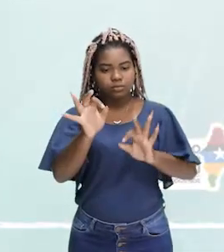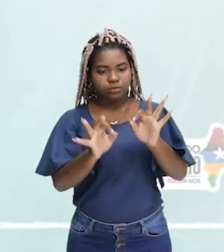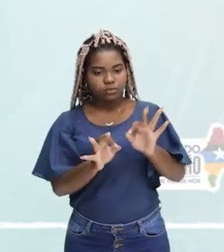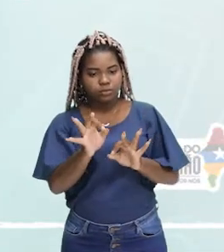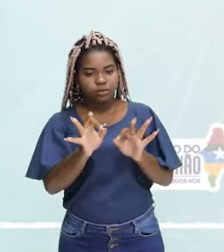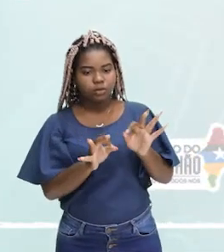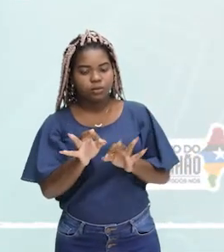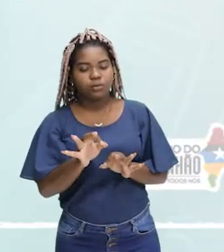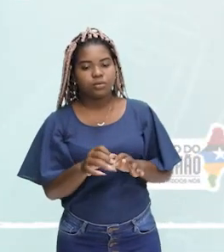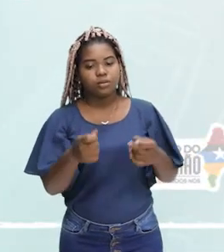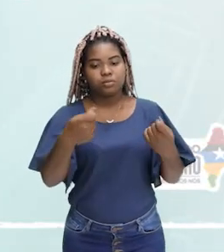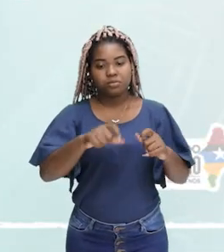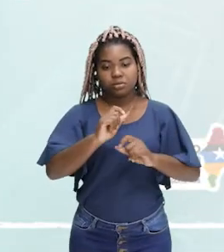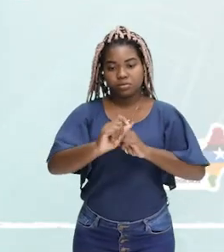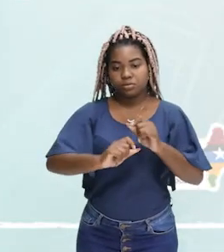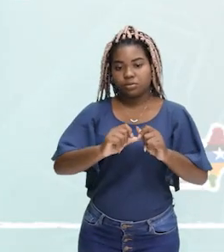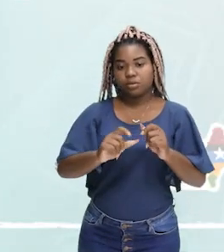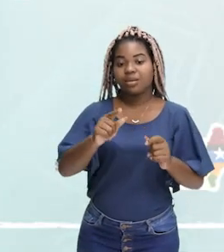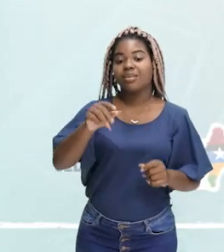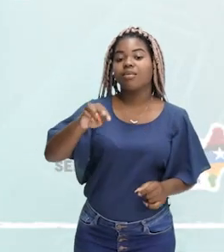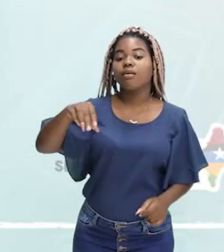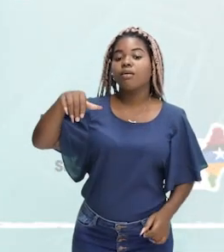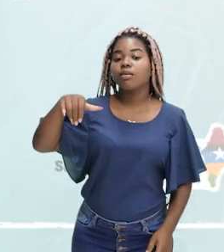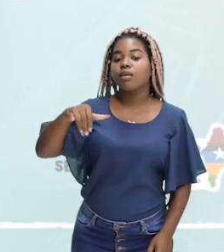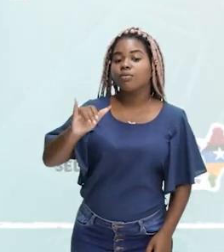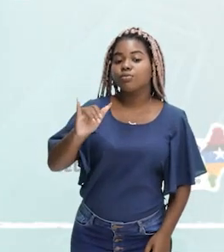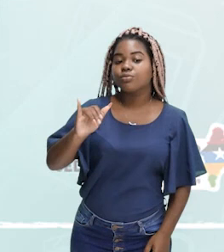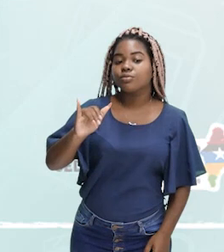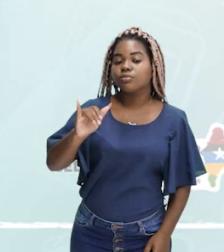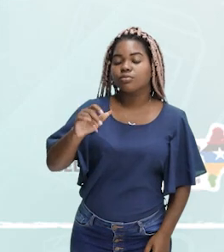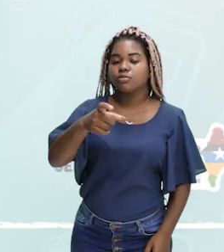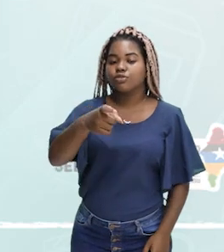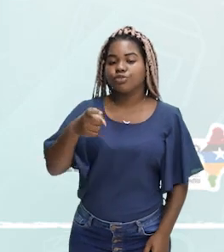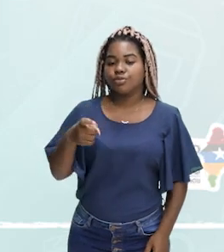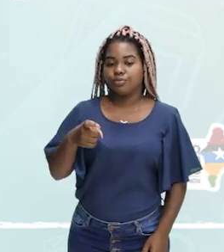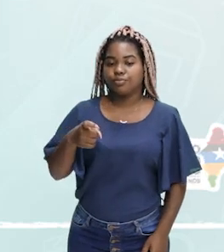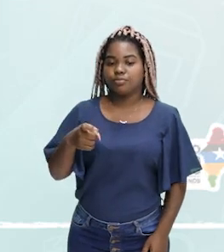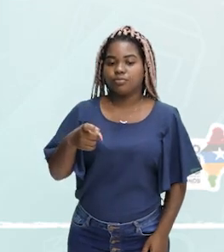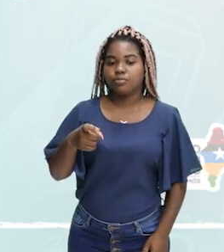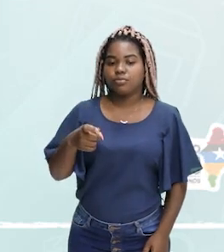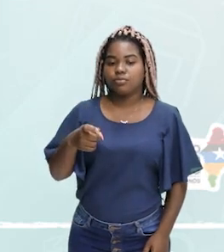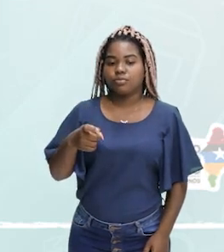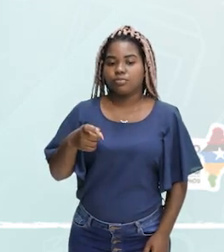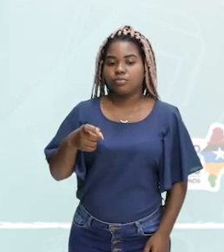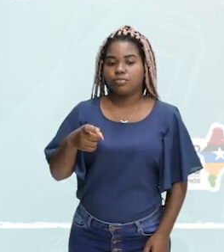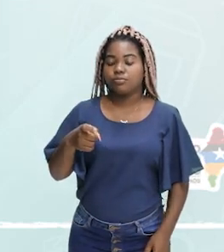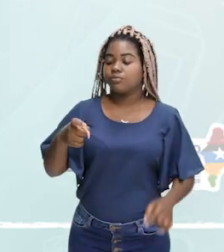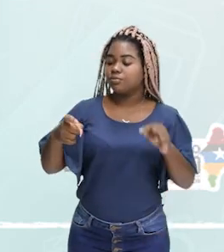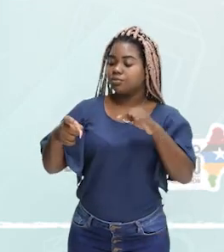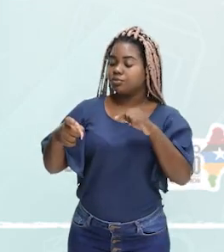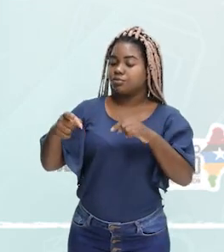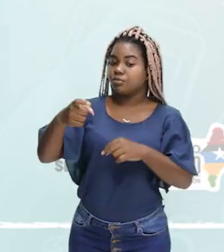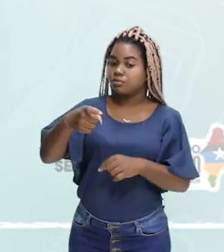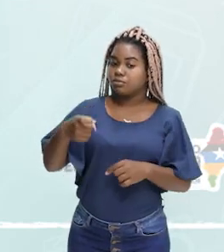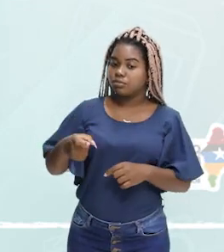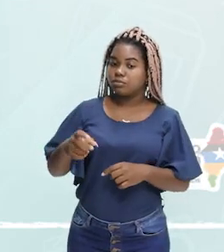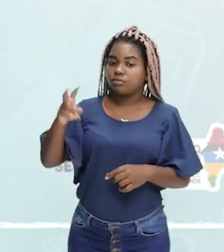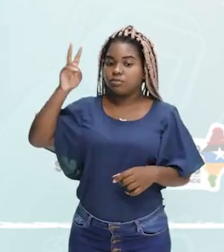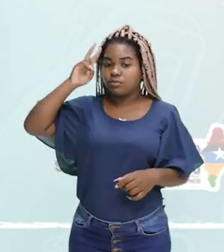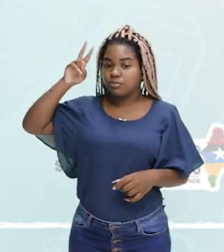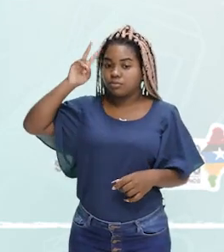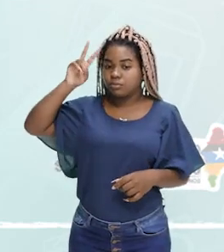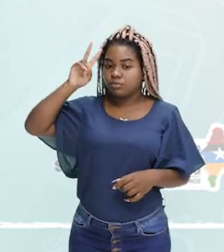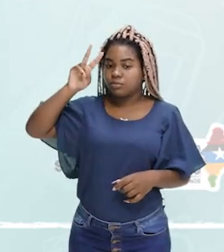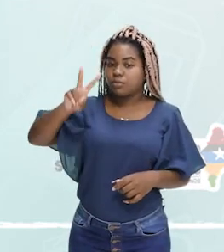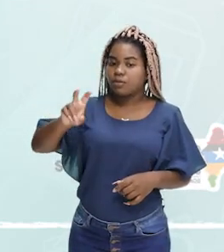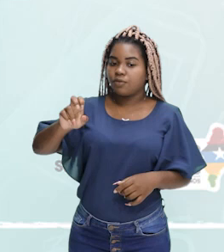calcular, eu preciso inicialmente saber quem é esse x, tá? E esse x, lembra que eu falei que é vértice? Como é o vértice